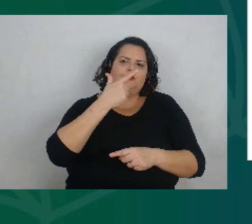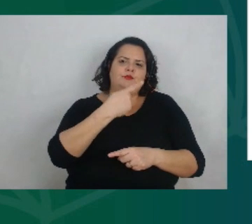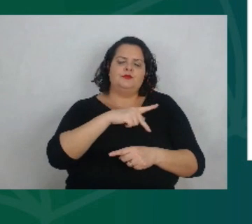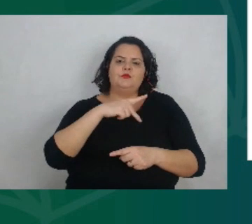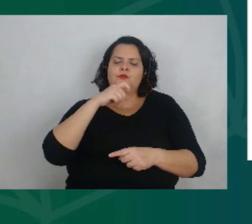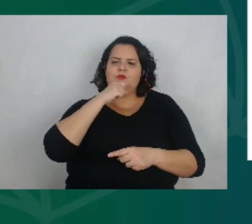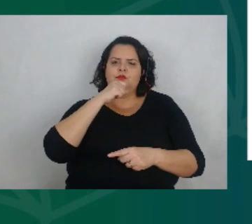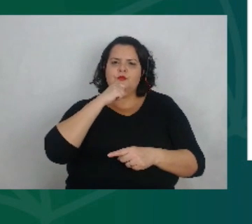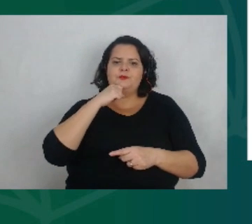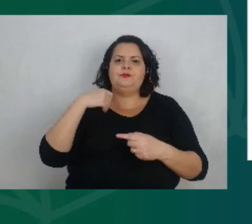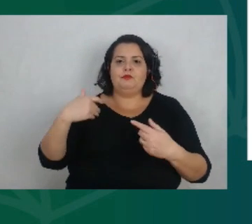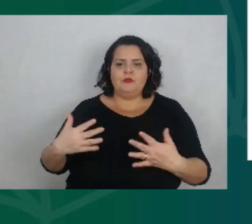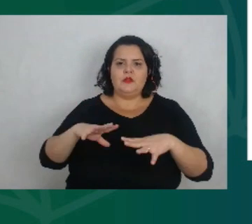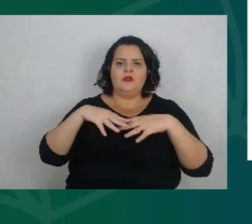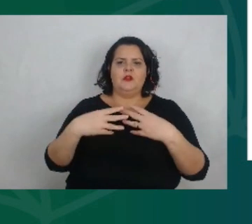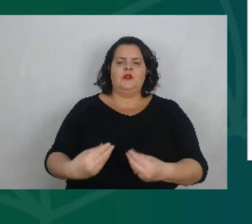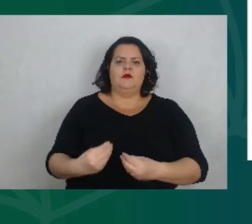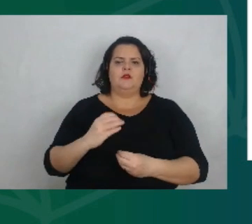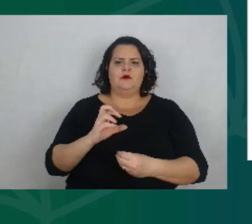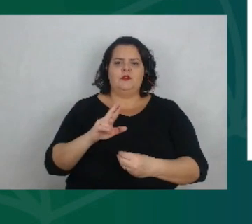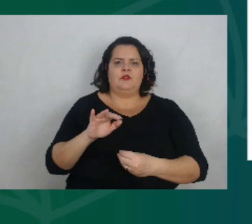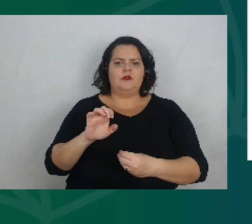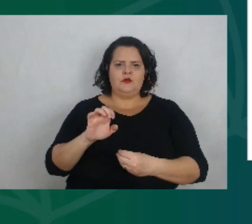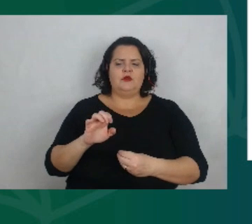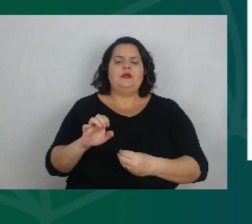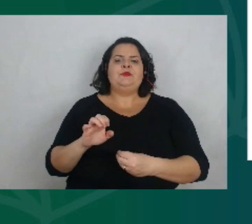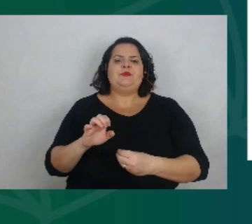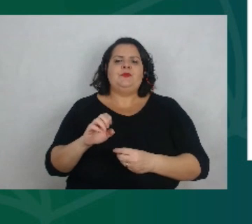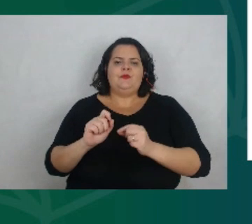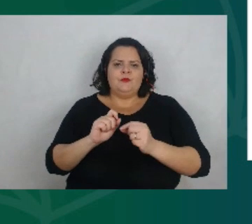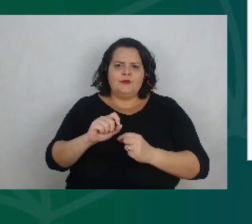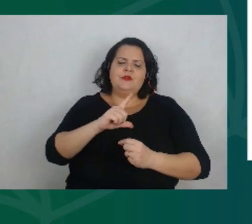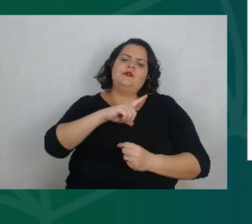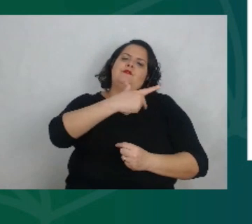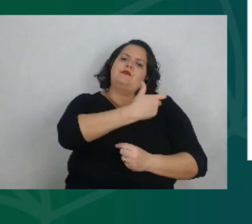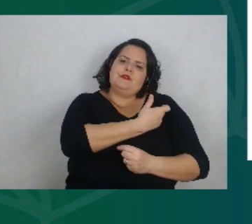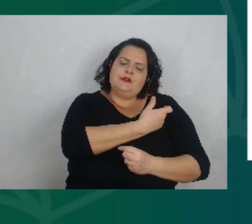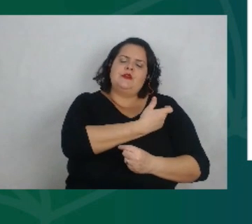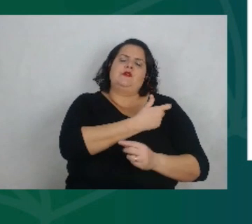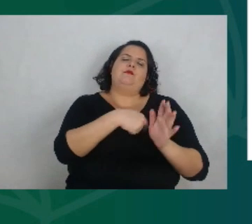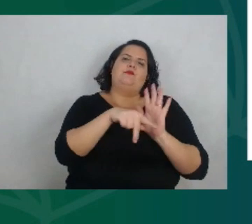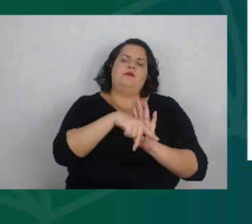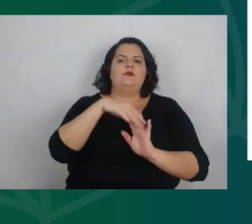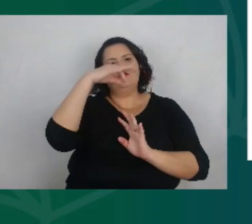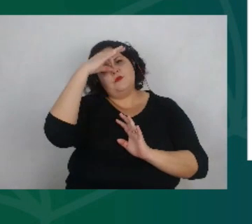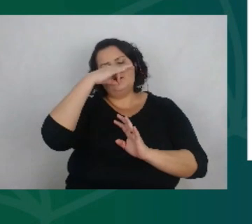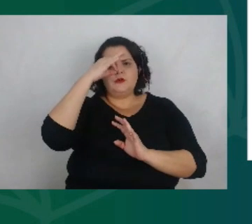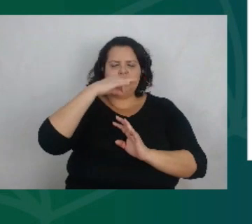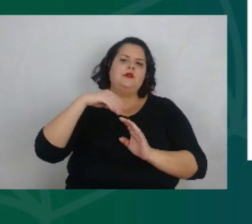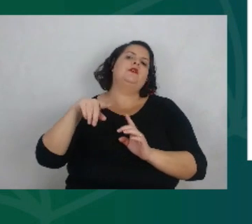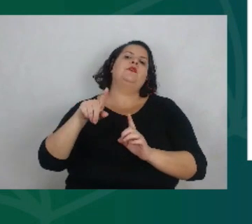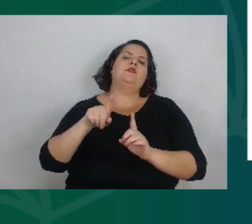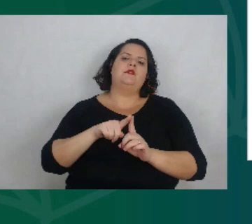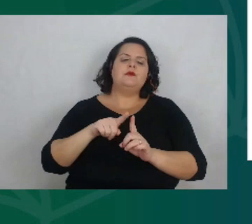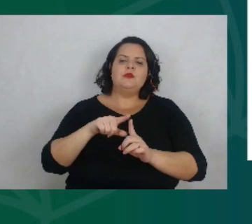Então, a Unifesp, o CRI, além da vacinação contra a gripe, ela ela participou de